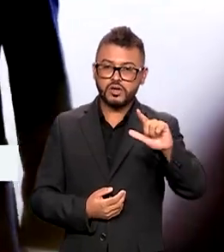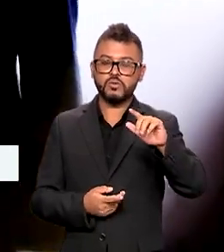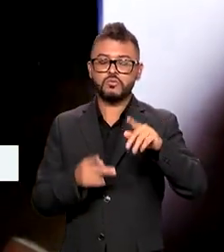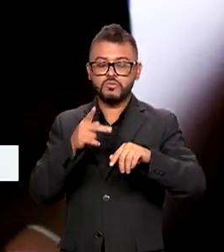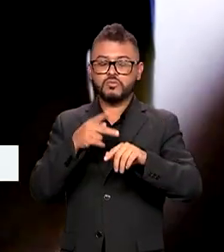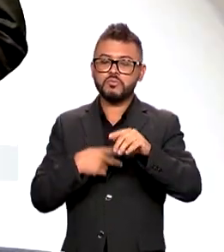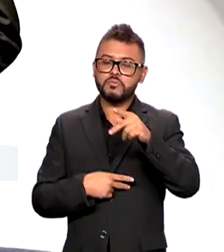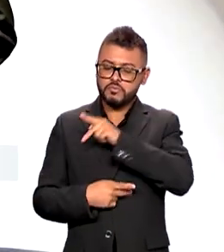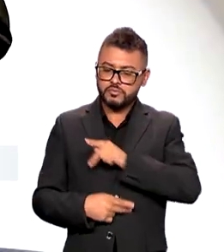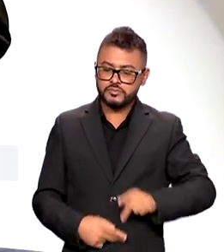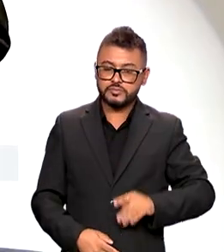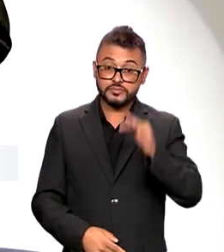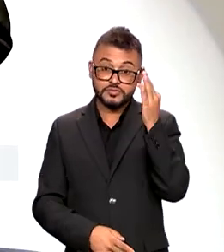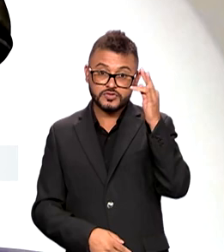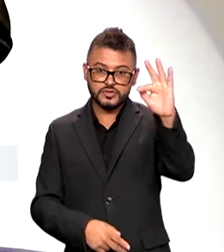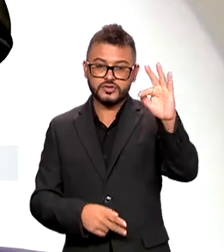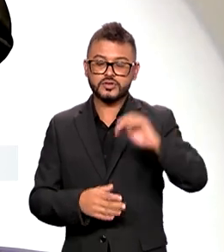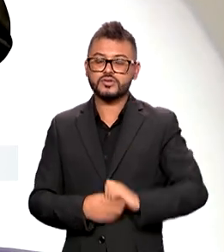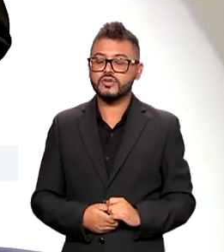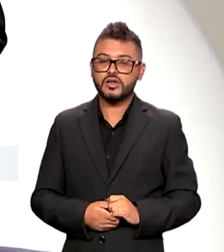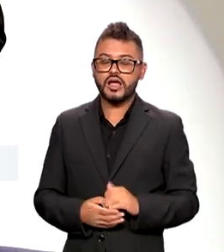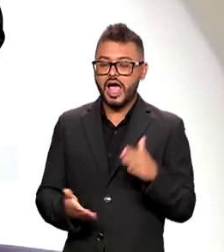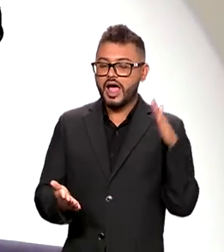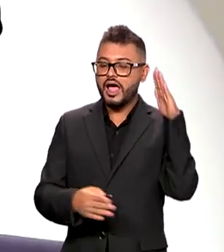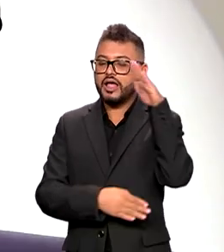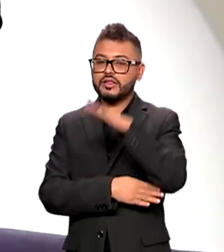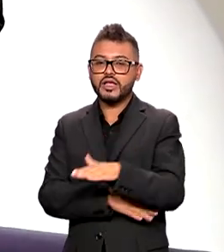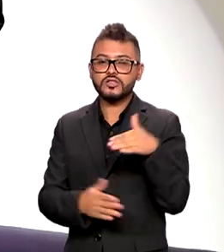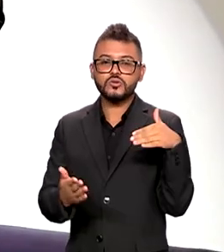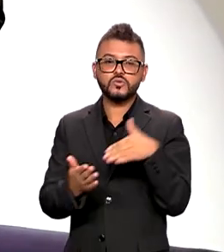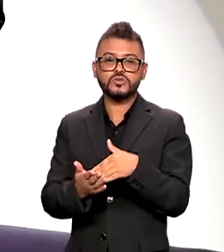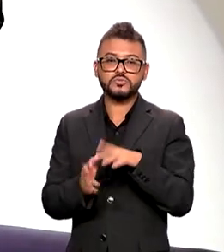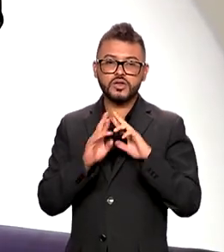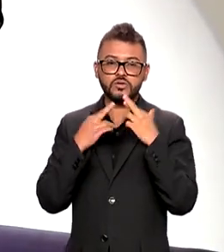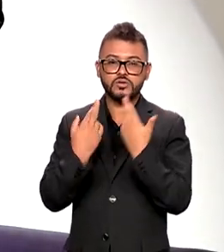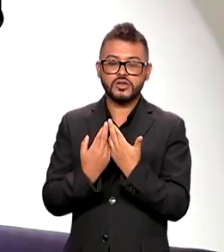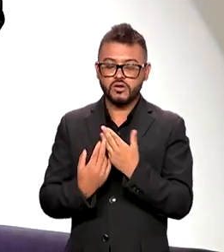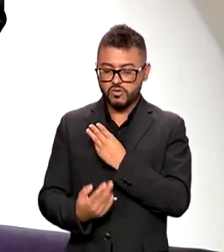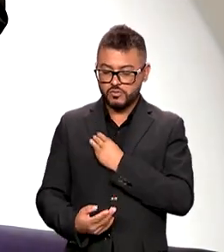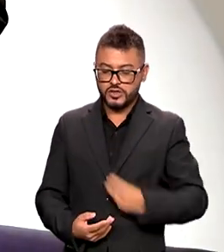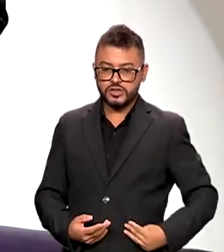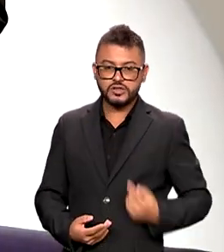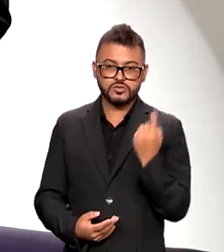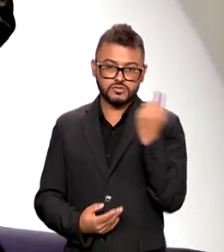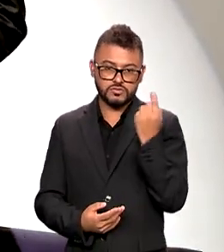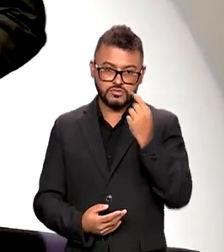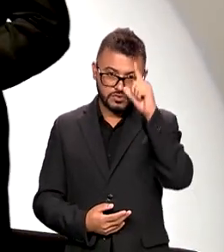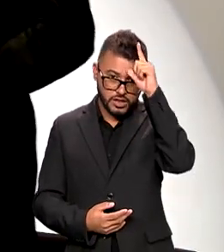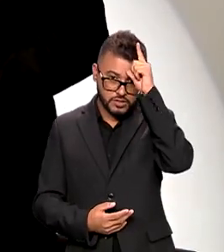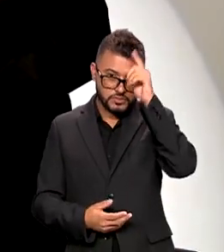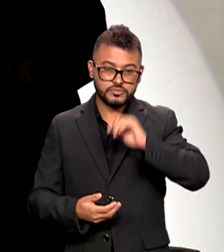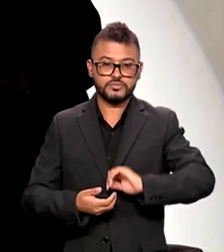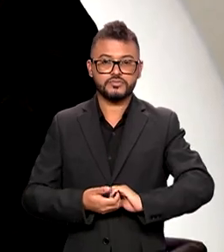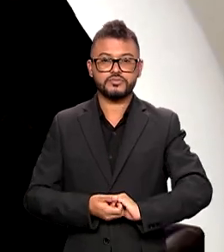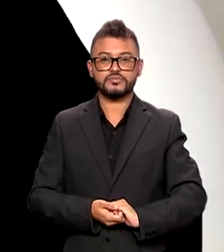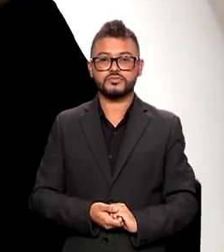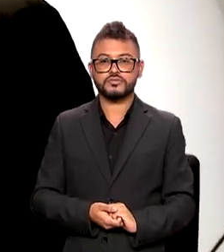da França. A última bilateral do sábado foi com o primeiro-ministro da Alemanha.